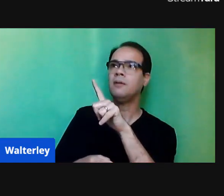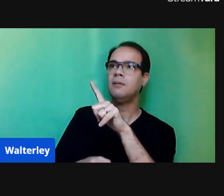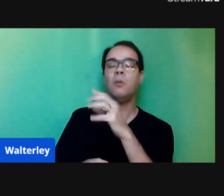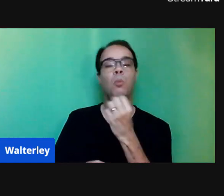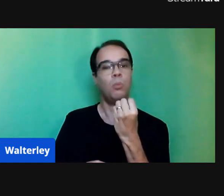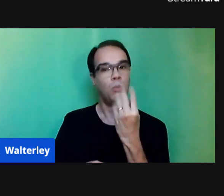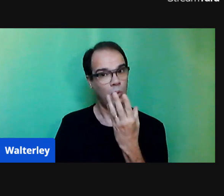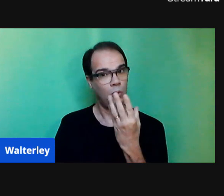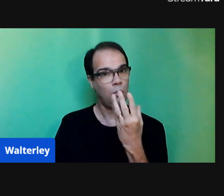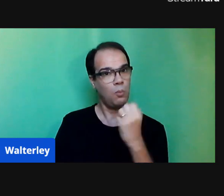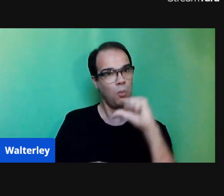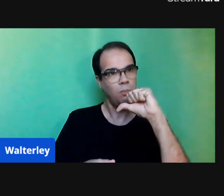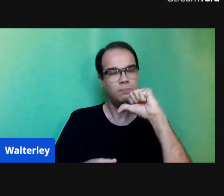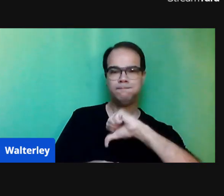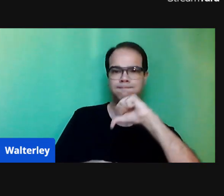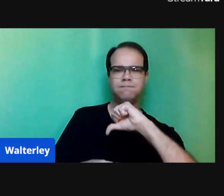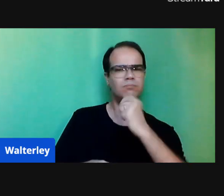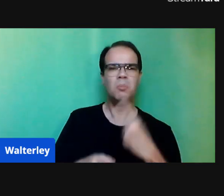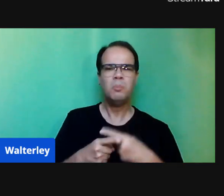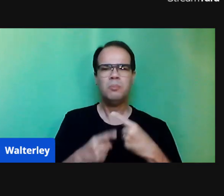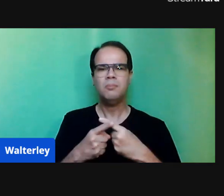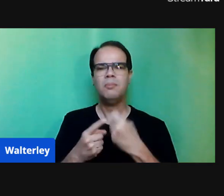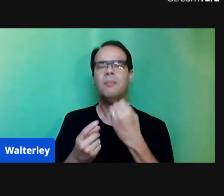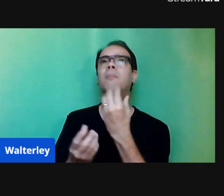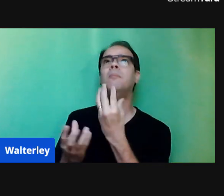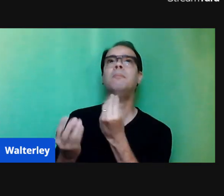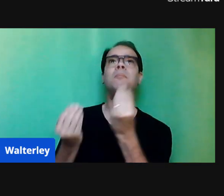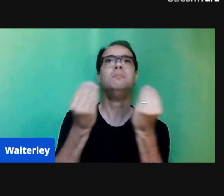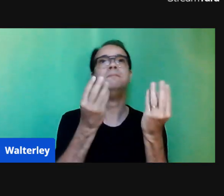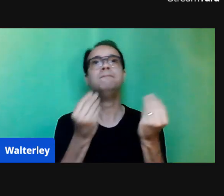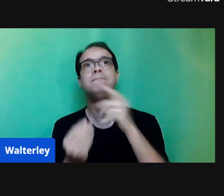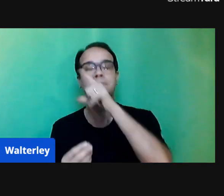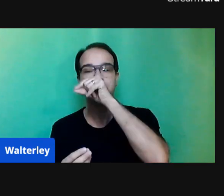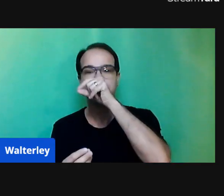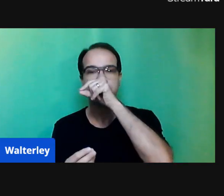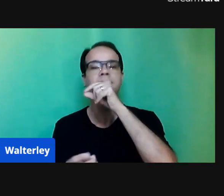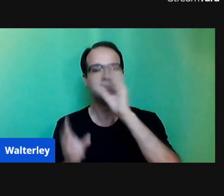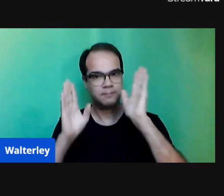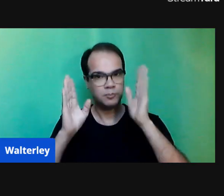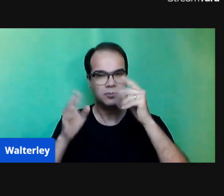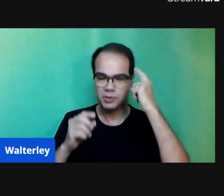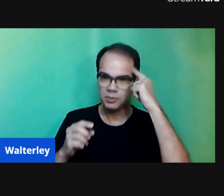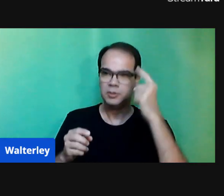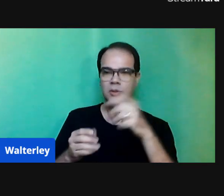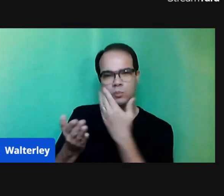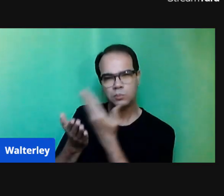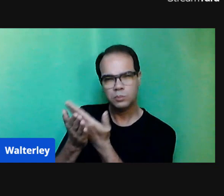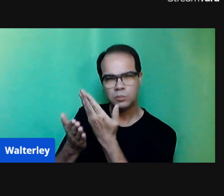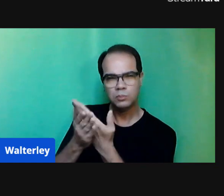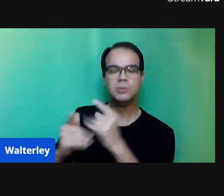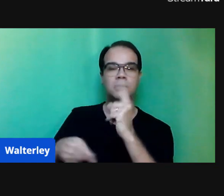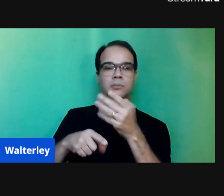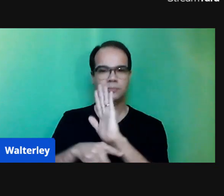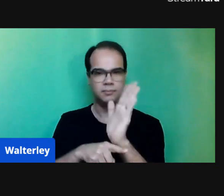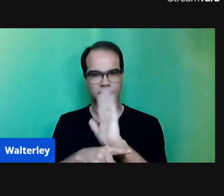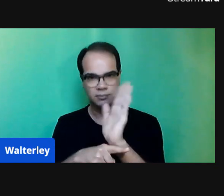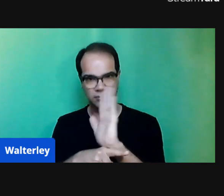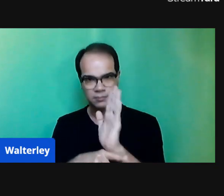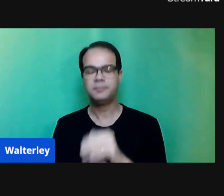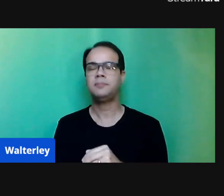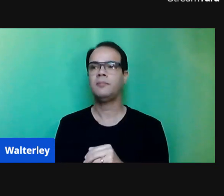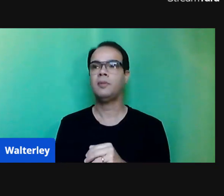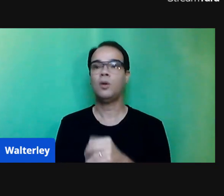série documental pela TV Educativa, que chamava O Pantanal é Aqui, que teve mais de